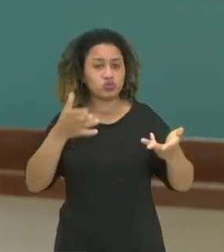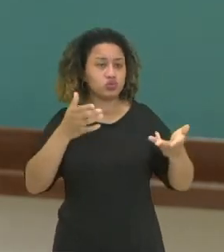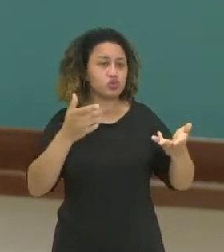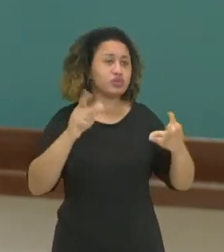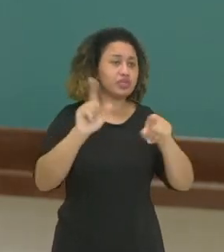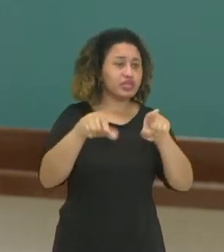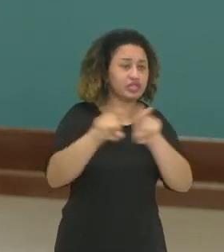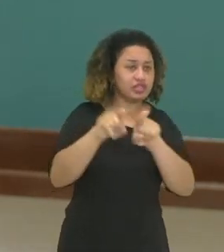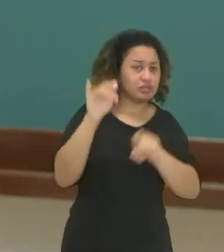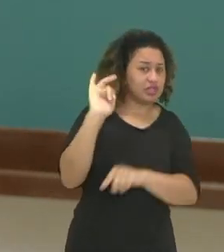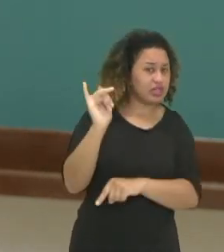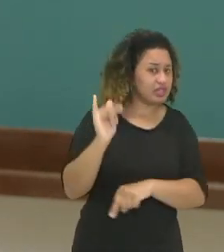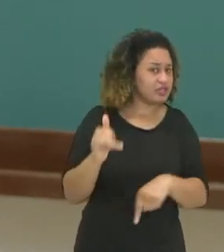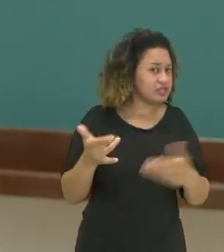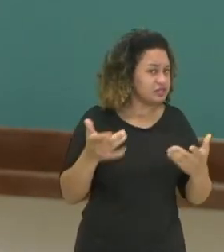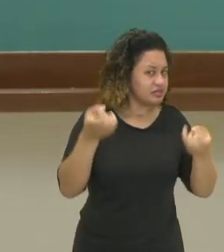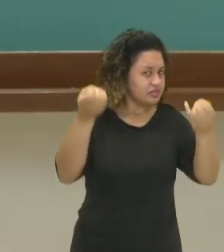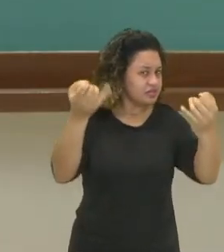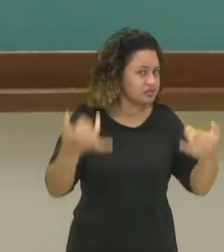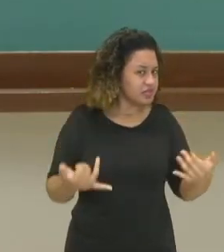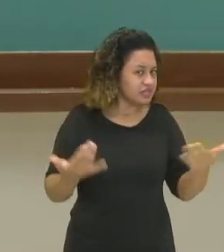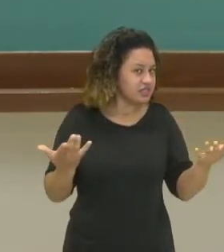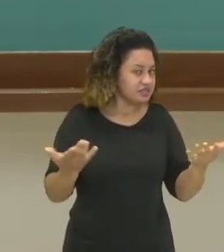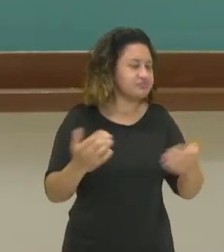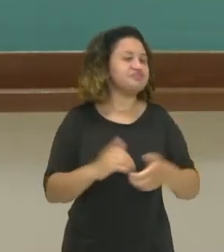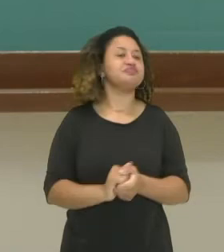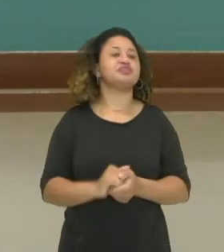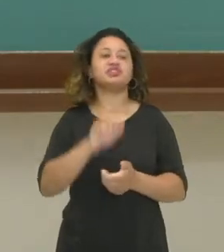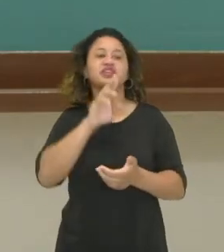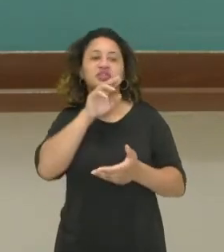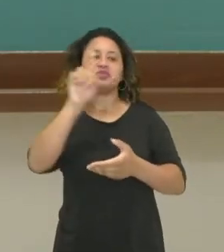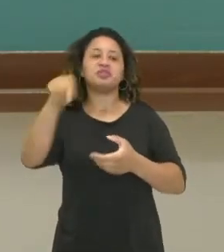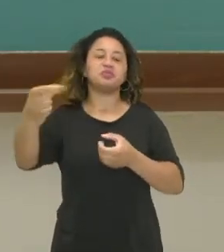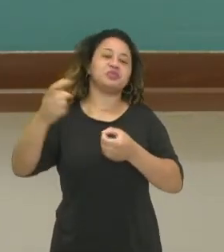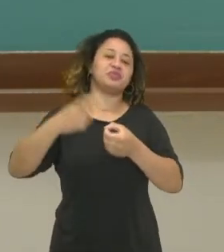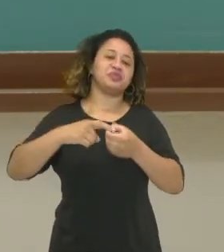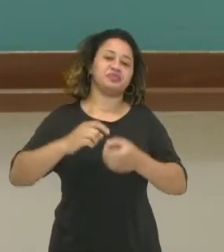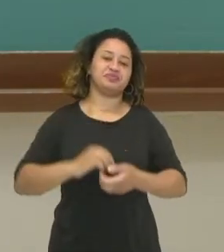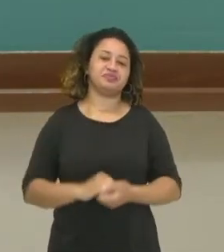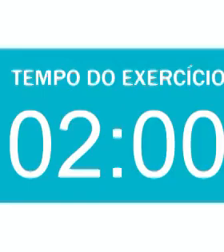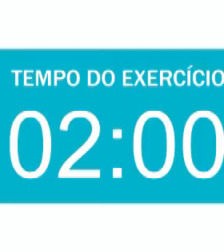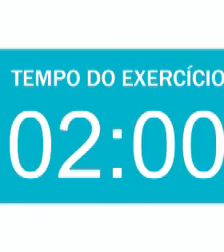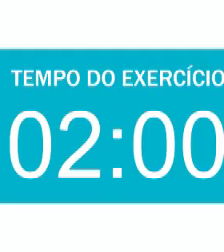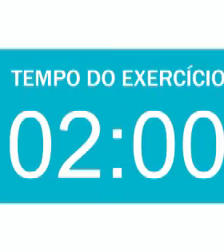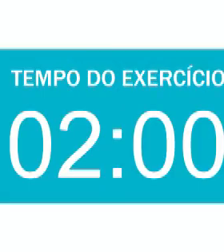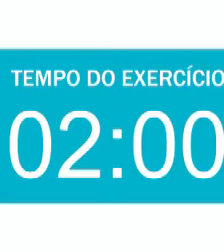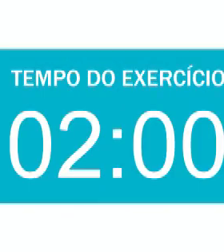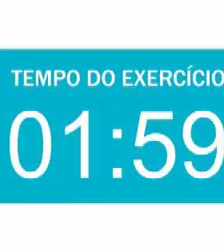mesmo tempo na narração? Explique. Faz aí, que eu te aguardo aqui.